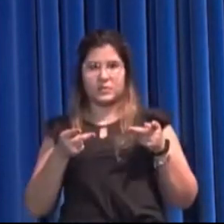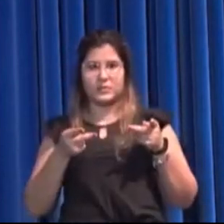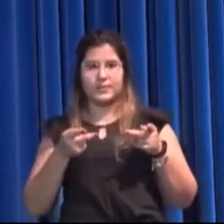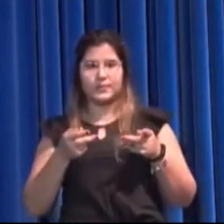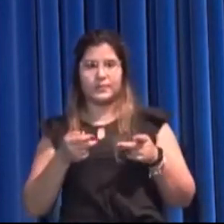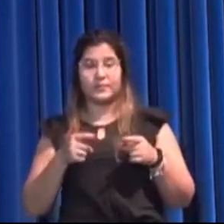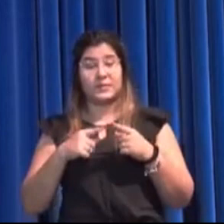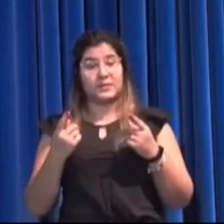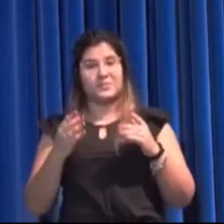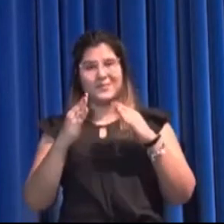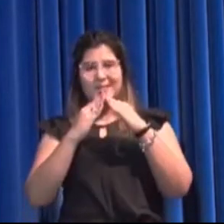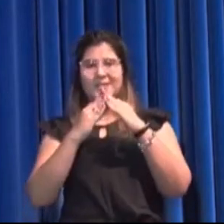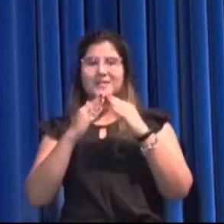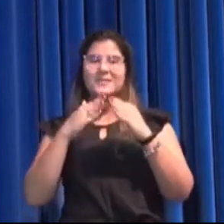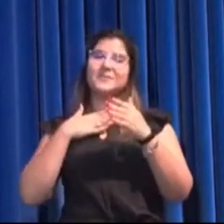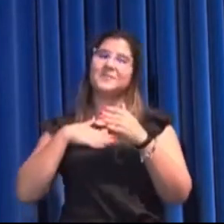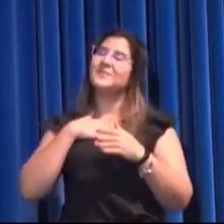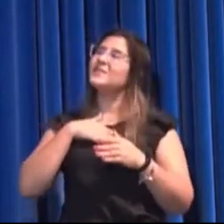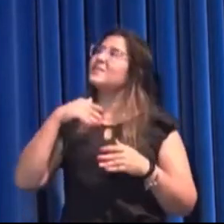agradou a Deus.